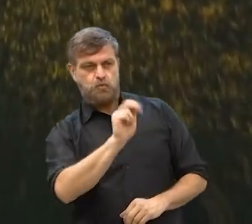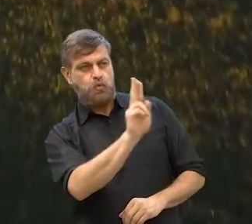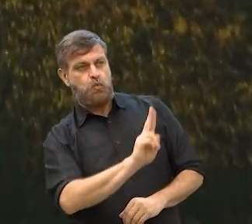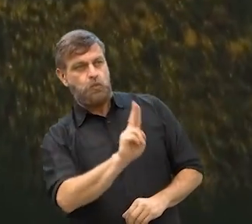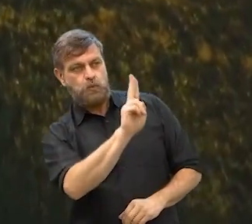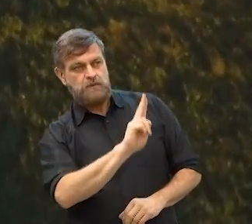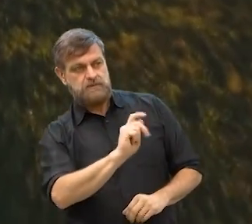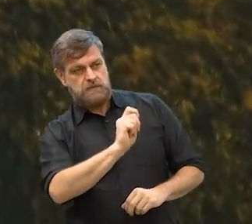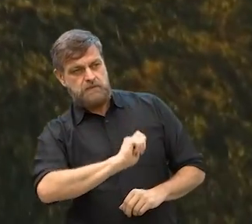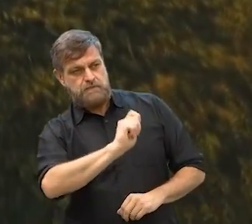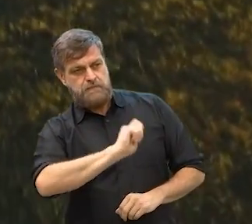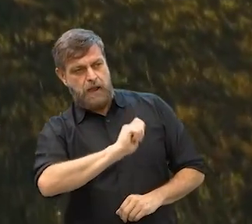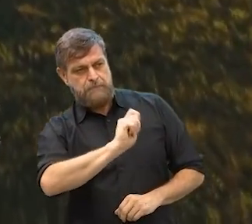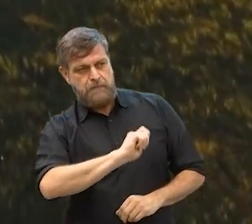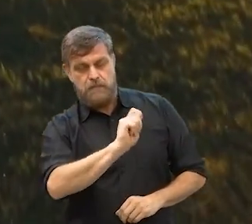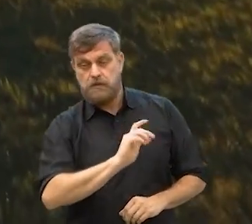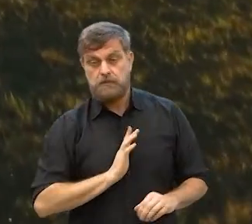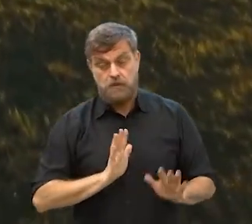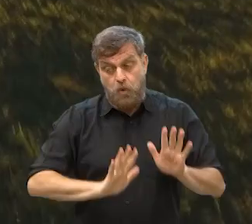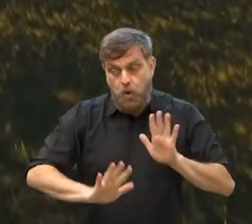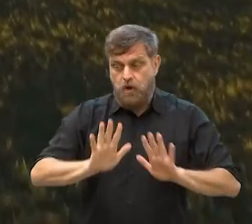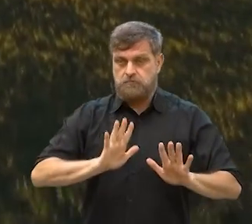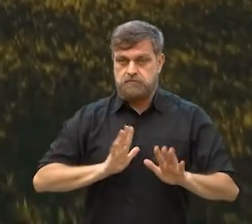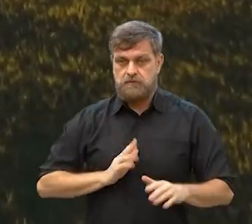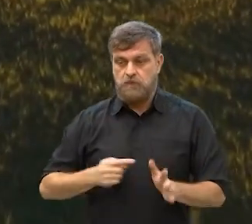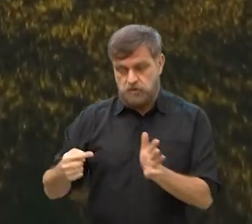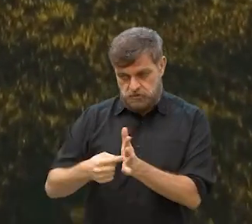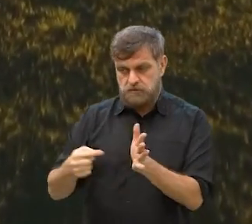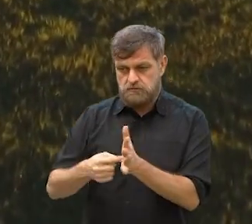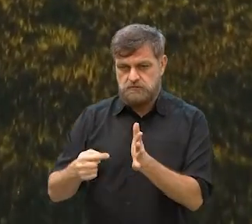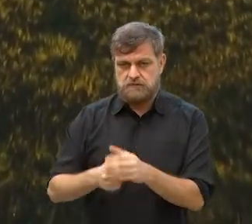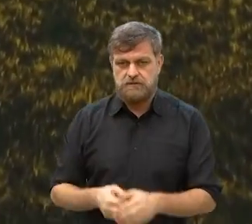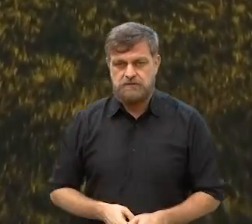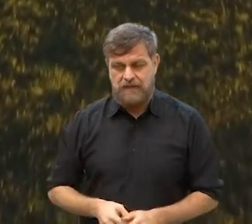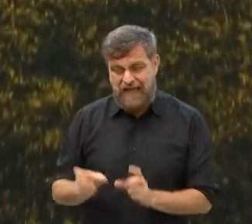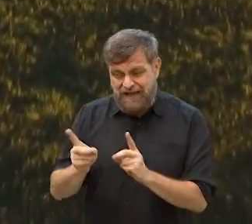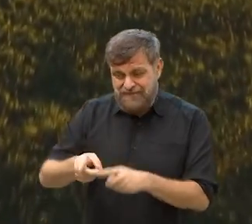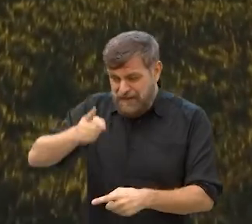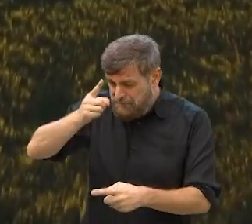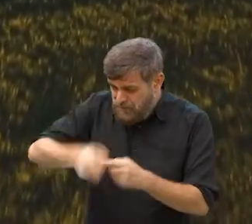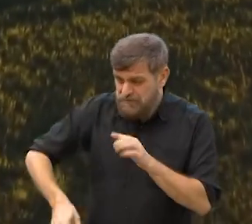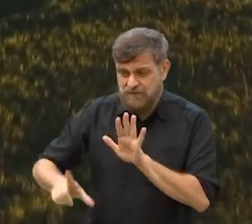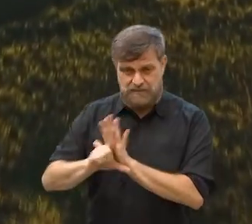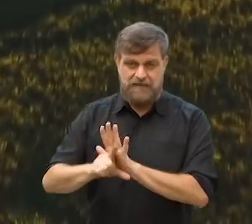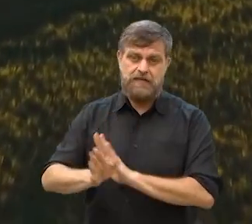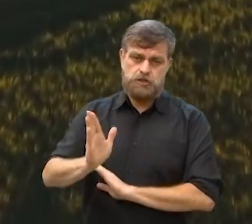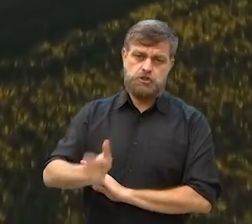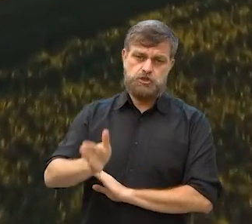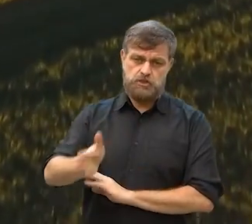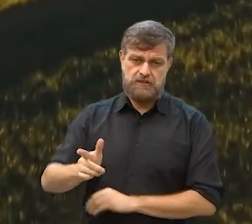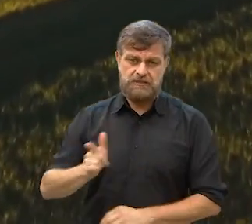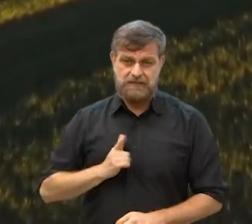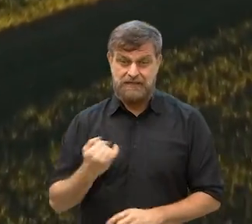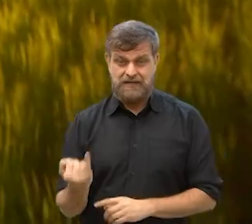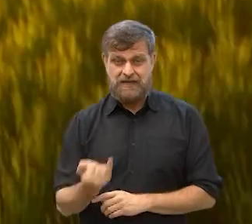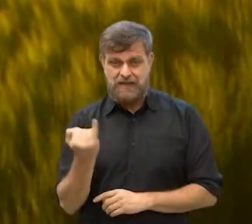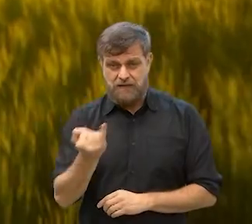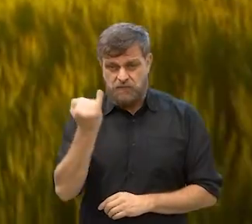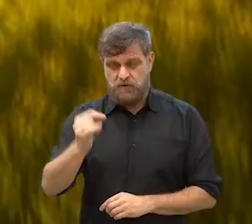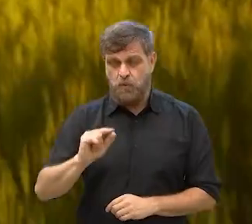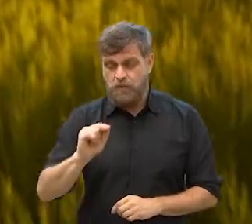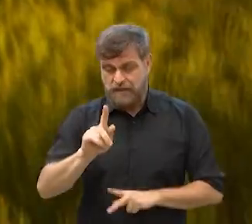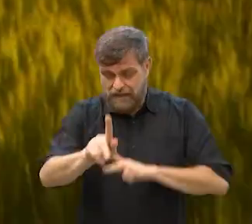ali naquele momento, né? A venda já é proibido por lei. E é importante